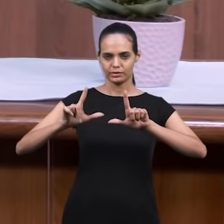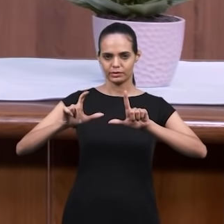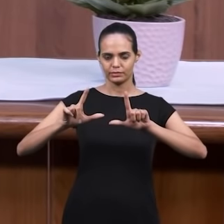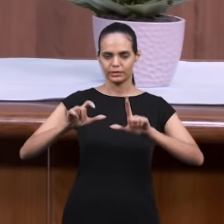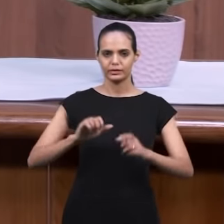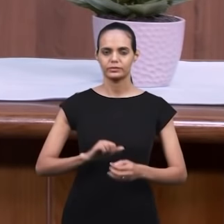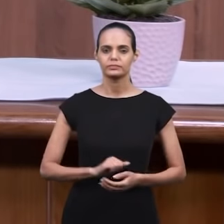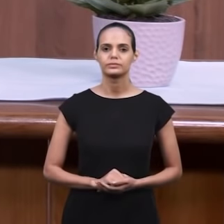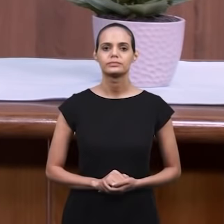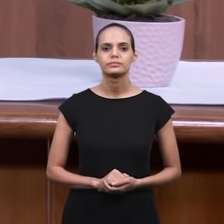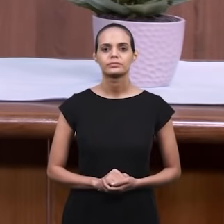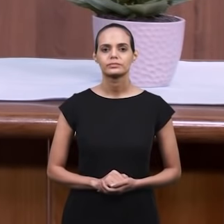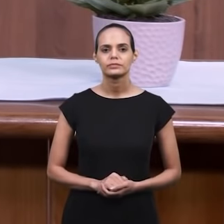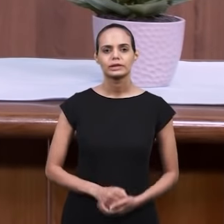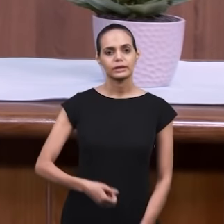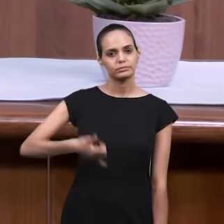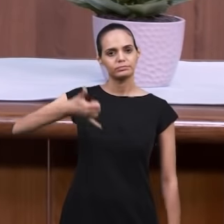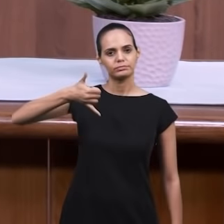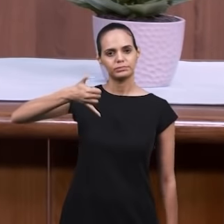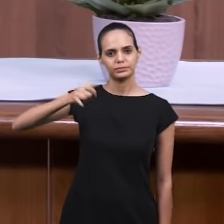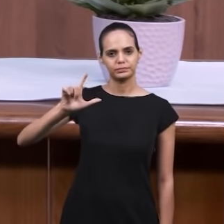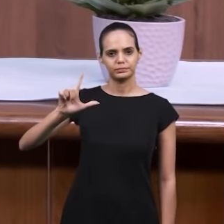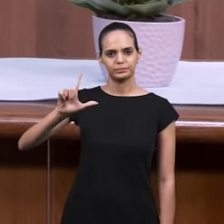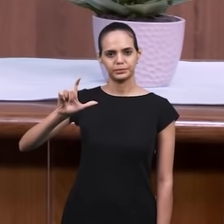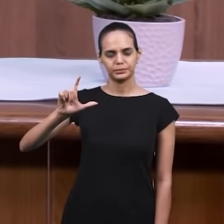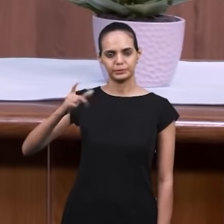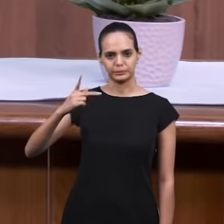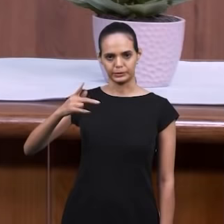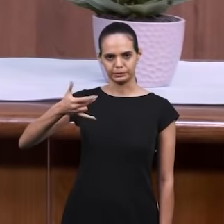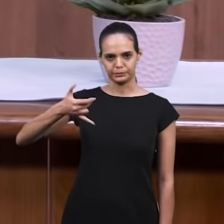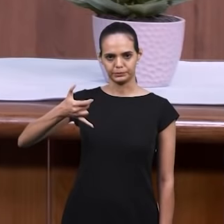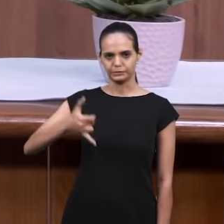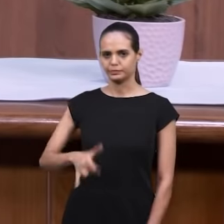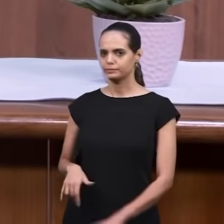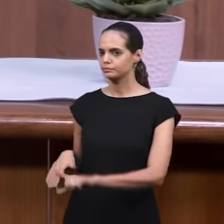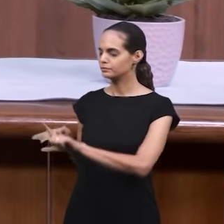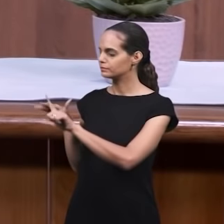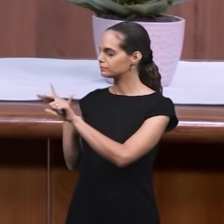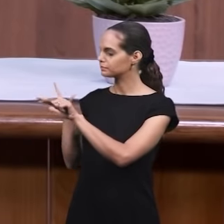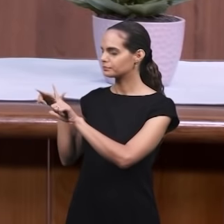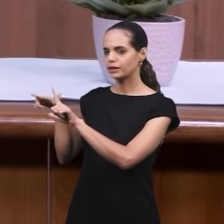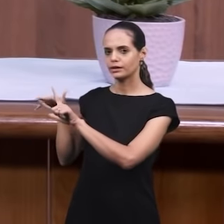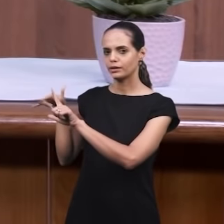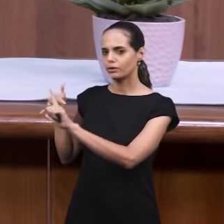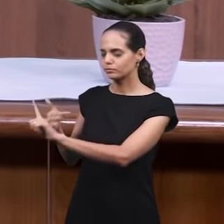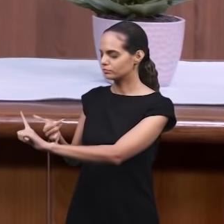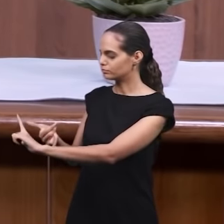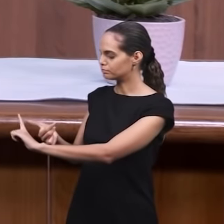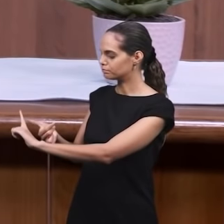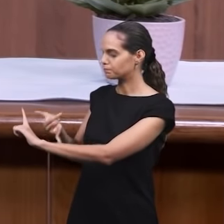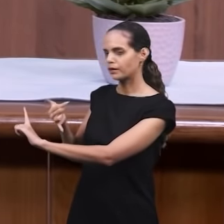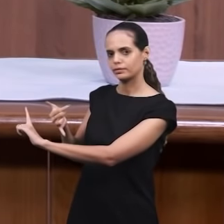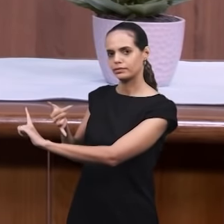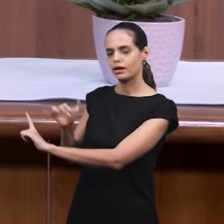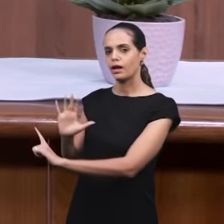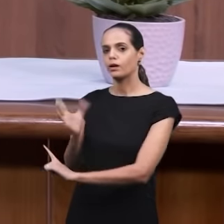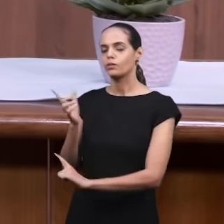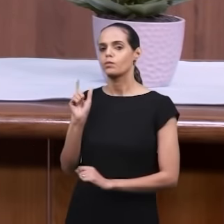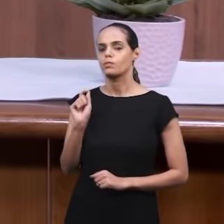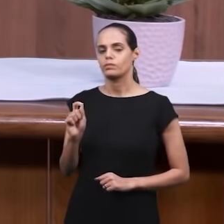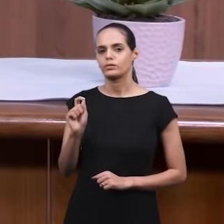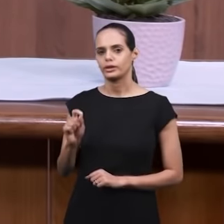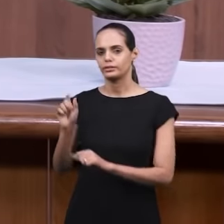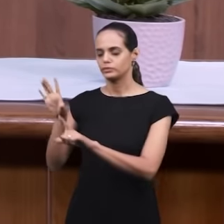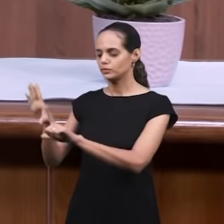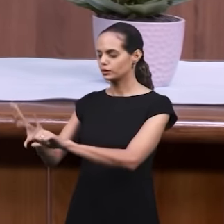apontar a câmera, a máquina fotográfica que tem no celular, apontar para esse QR Code que está aparecendo aí na tela. O que vai acontecer? Você